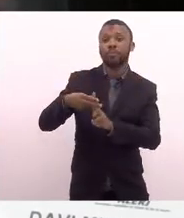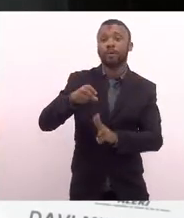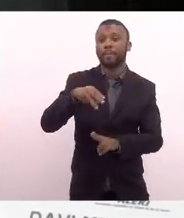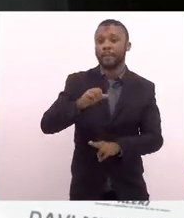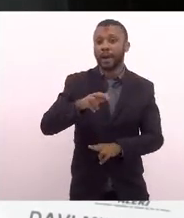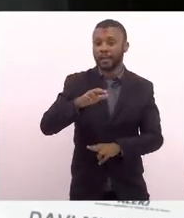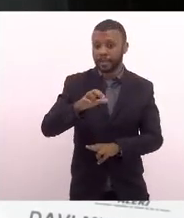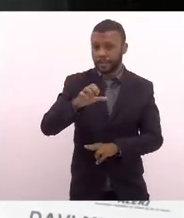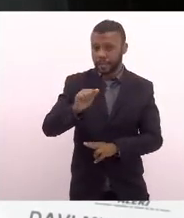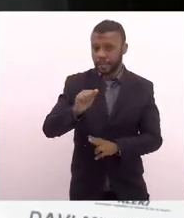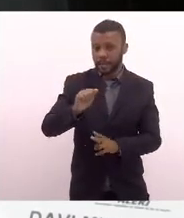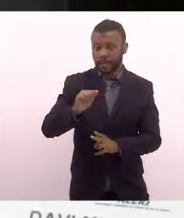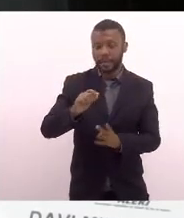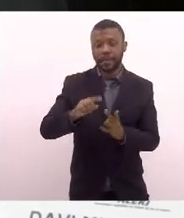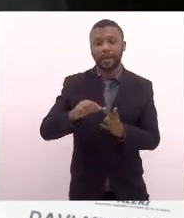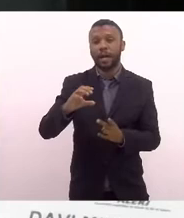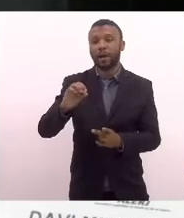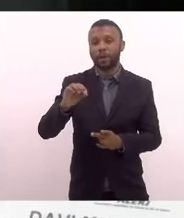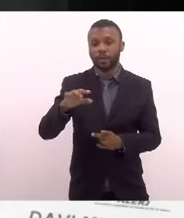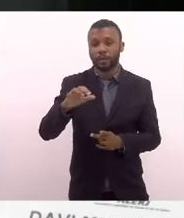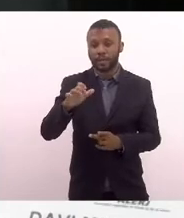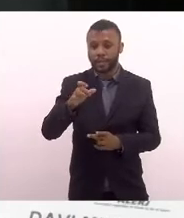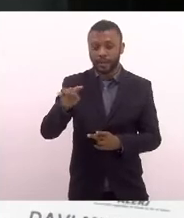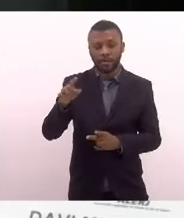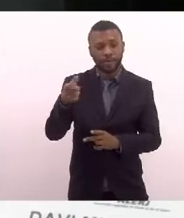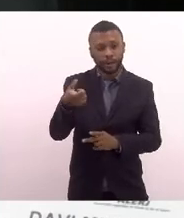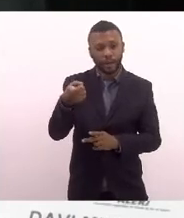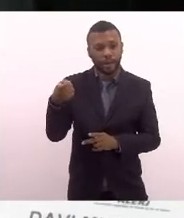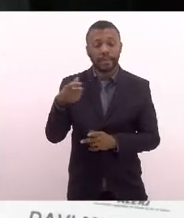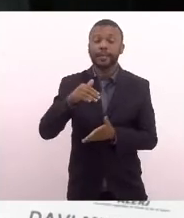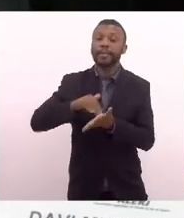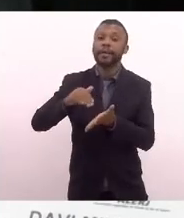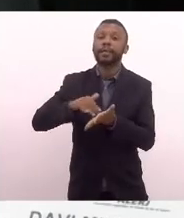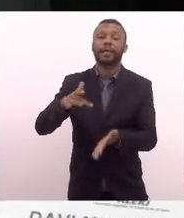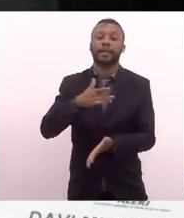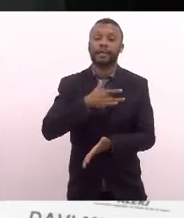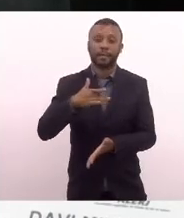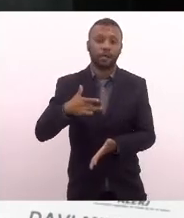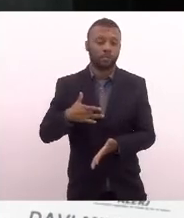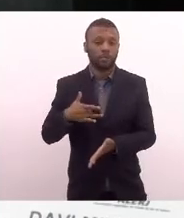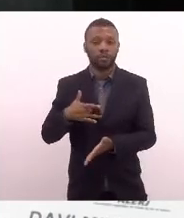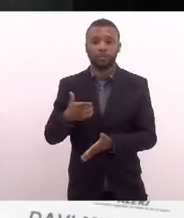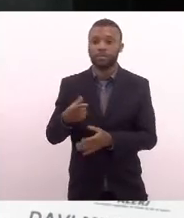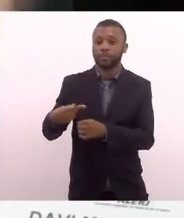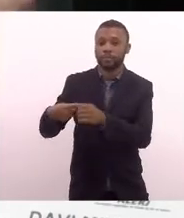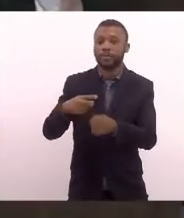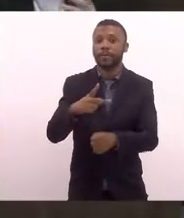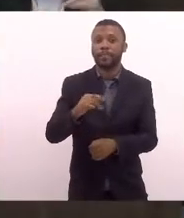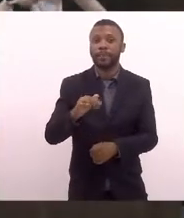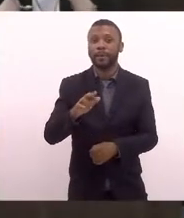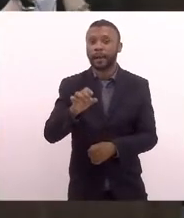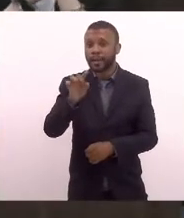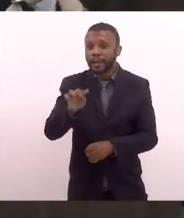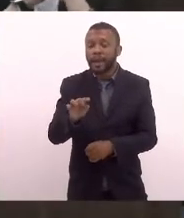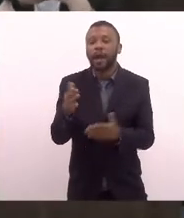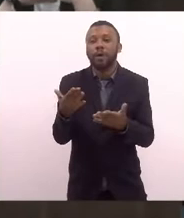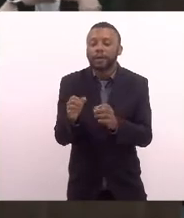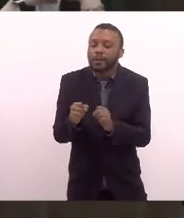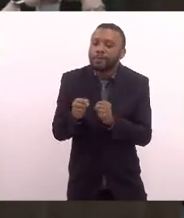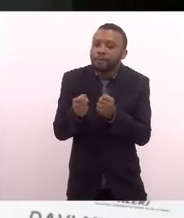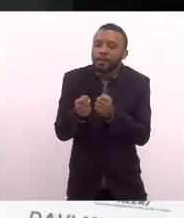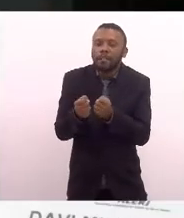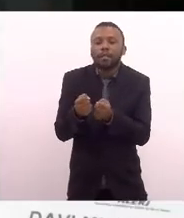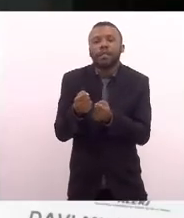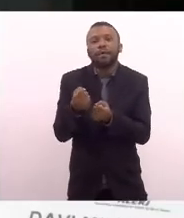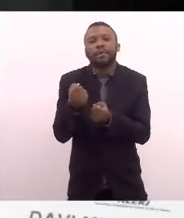a Conceição, que foi secretária de Saúde de Piraí, agora está enfrentando, durante